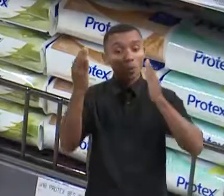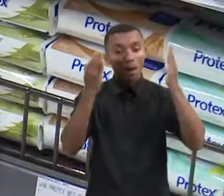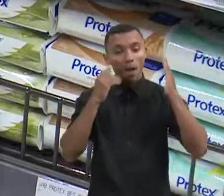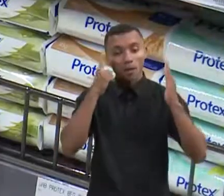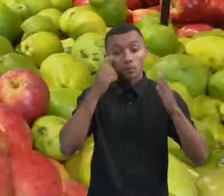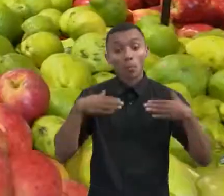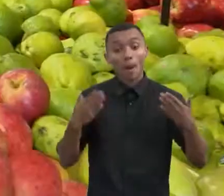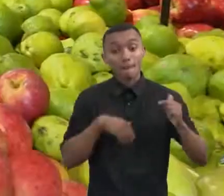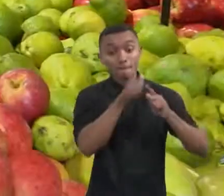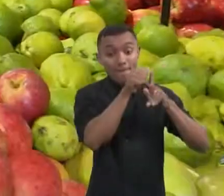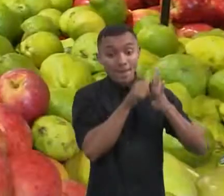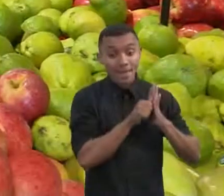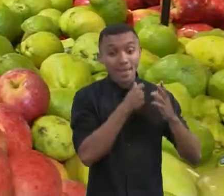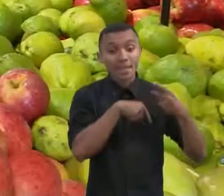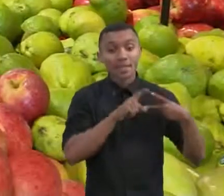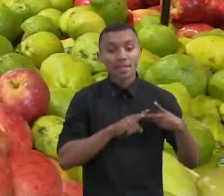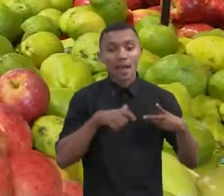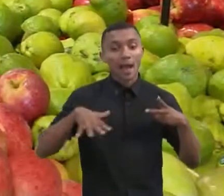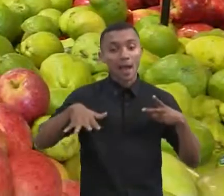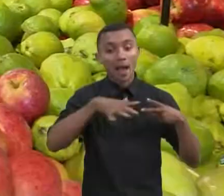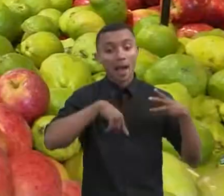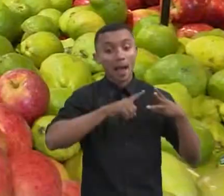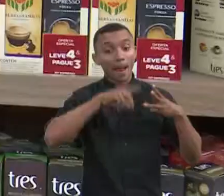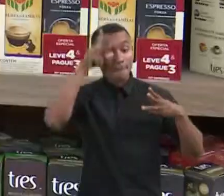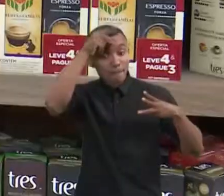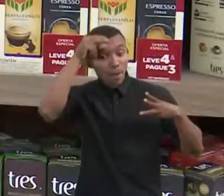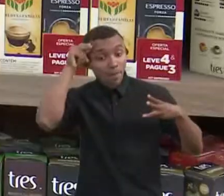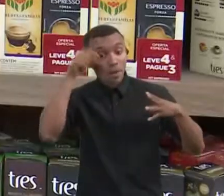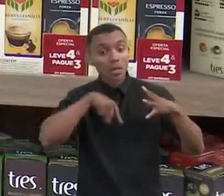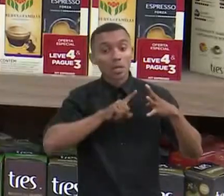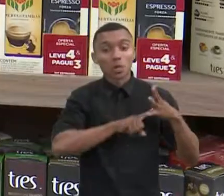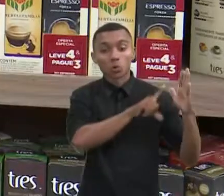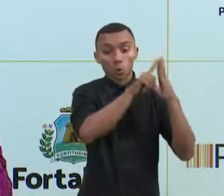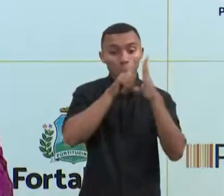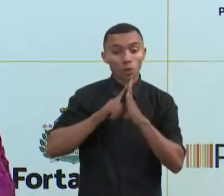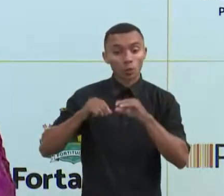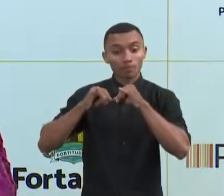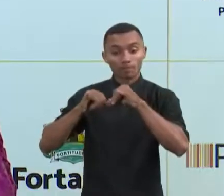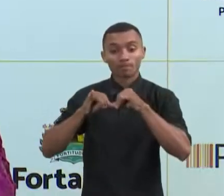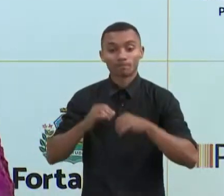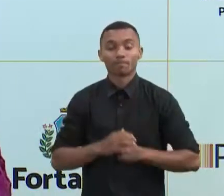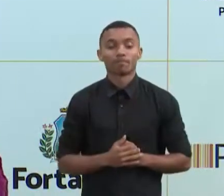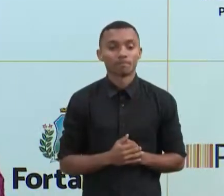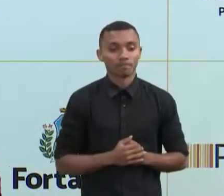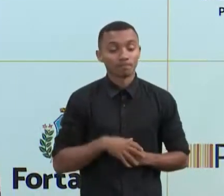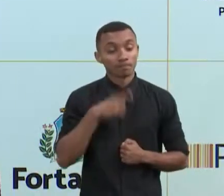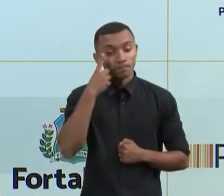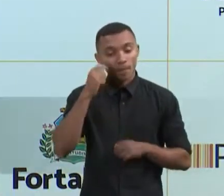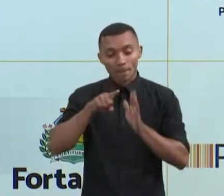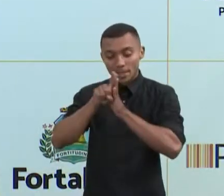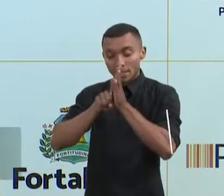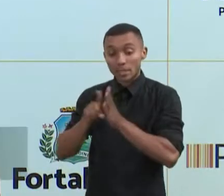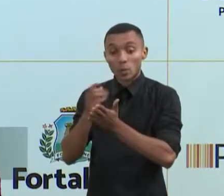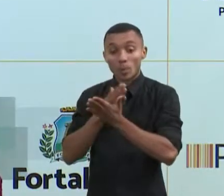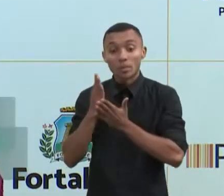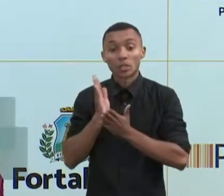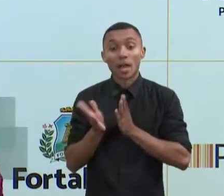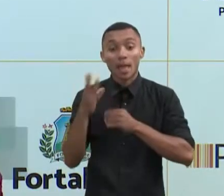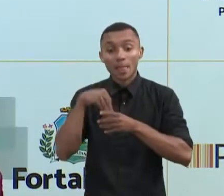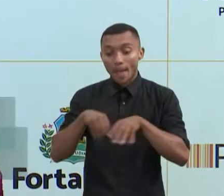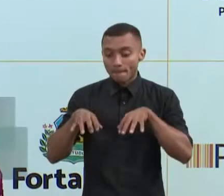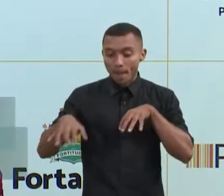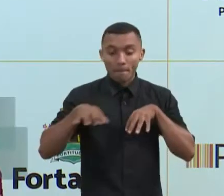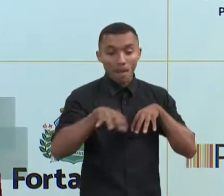entre meses, regionais, supermercados e produtos. A pesquisa ela é realizada nas 12